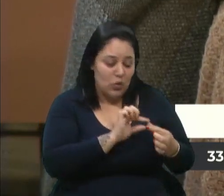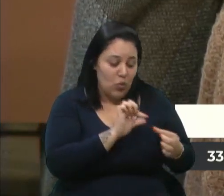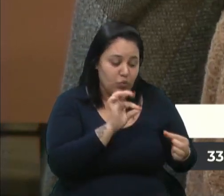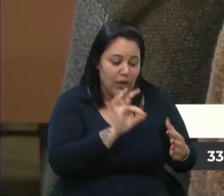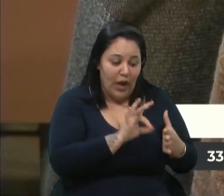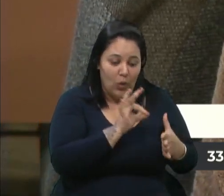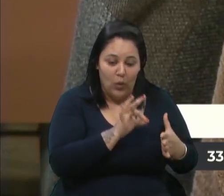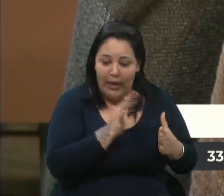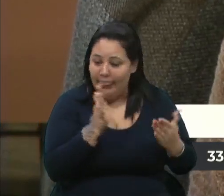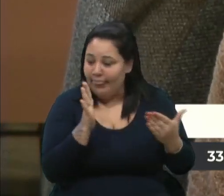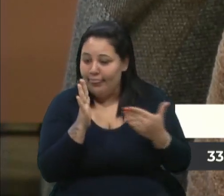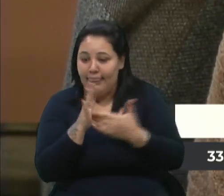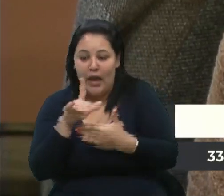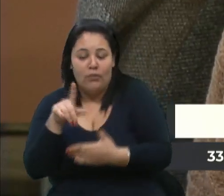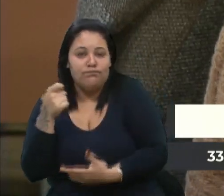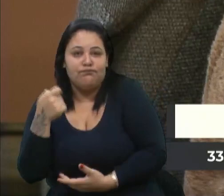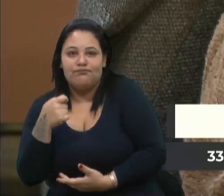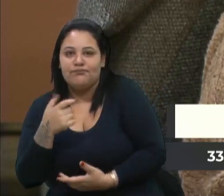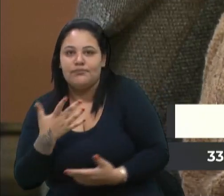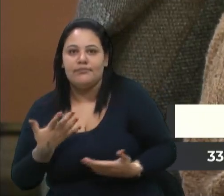você imaginar, né?